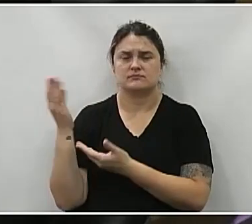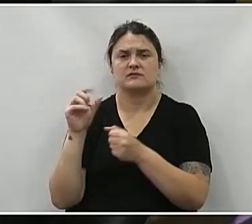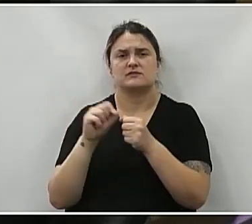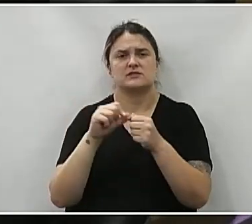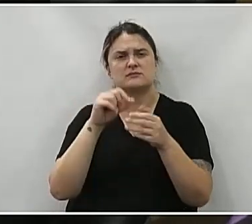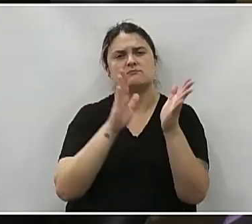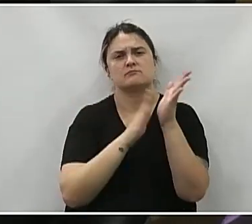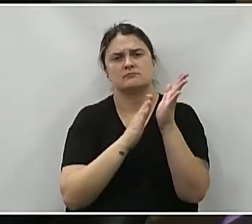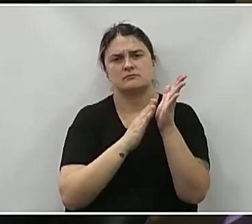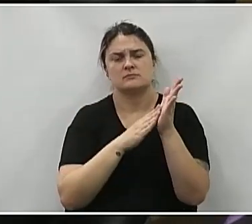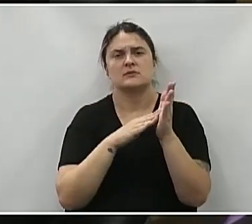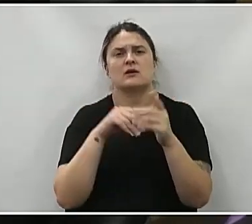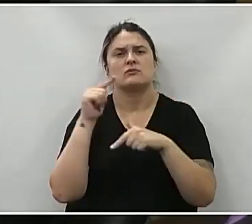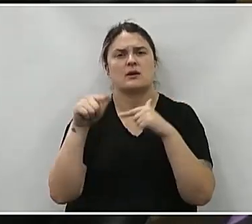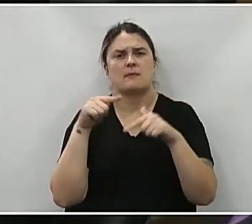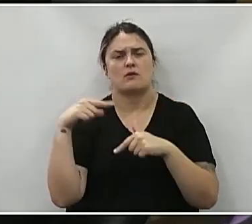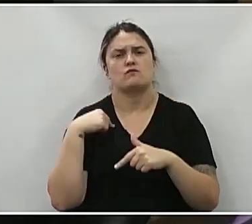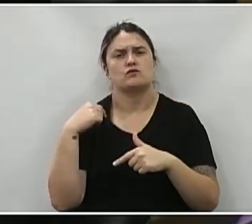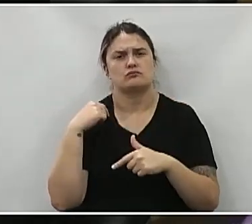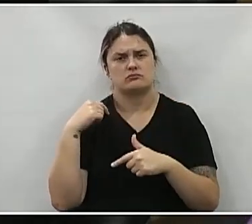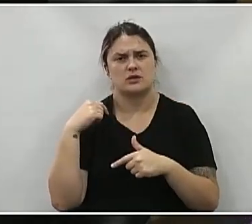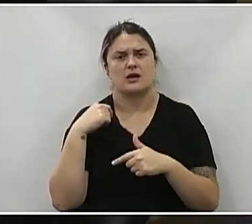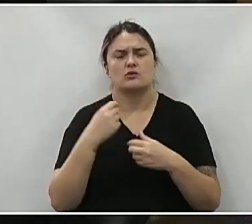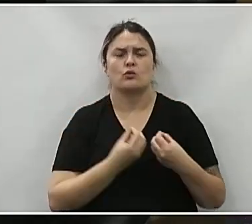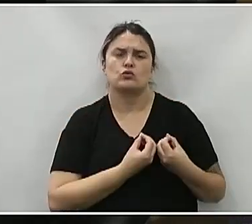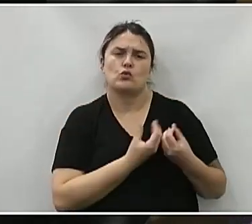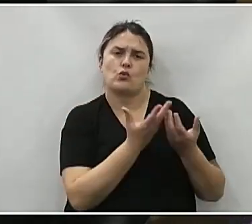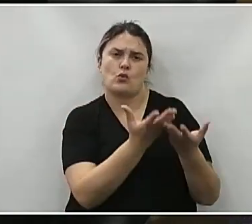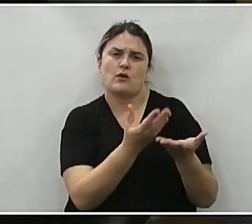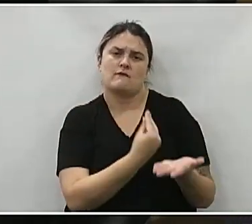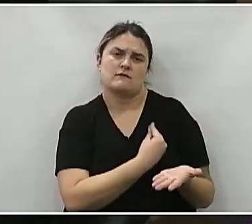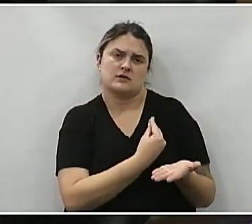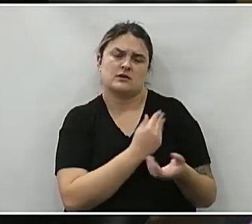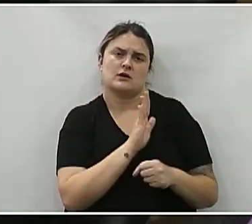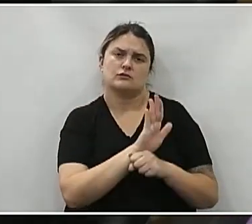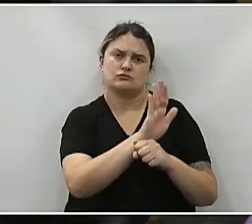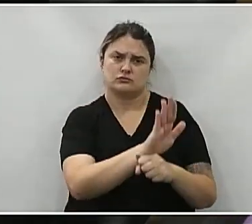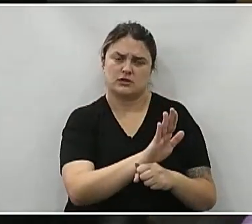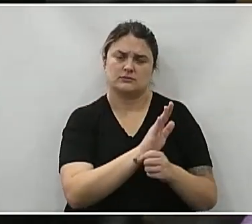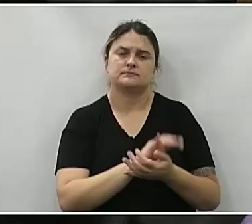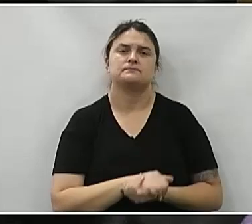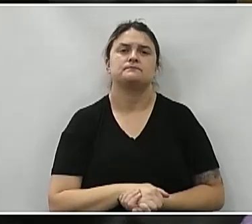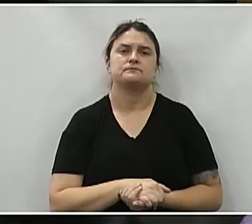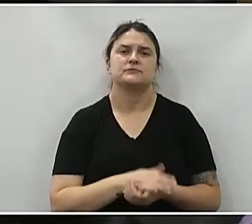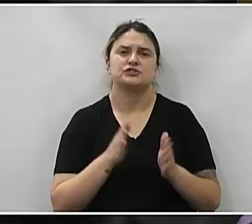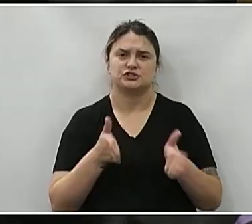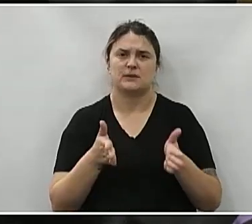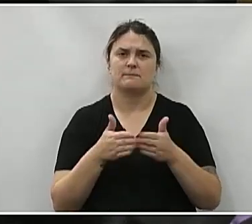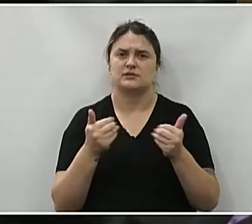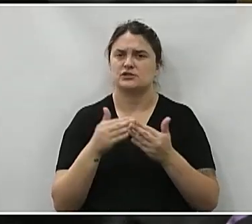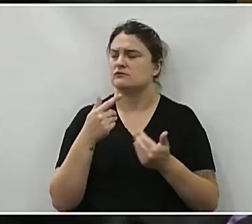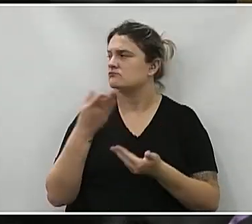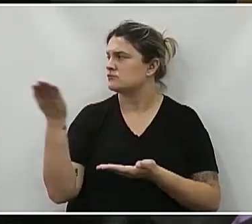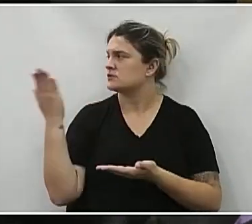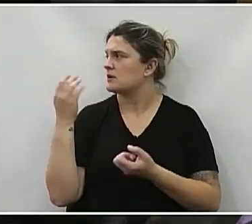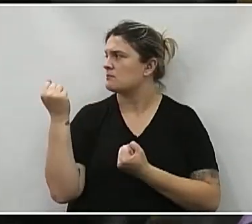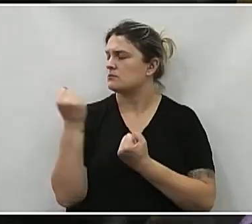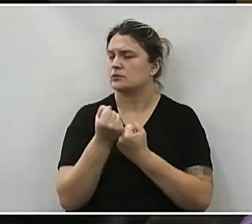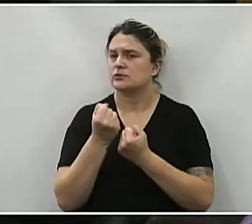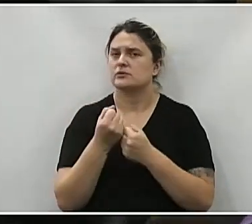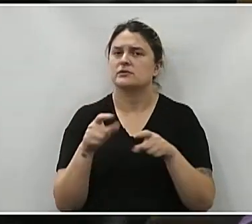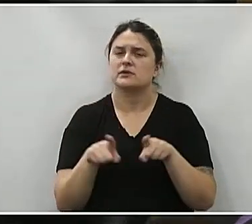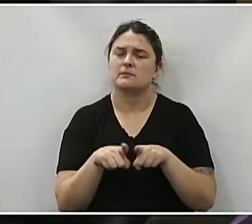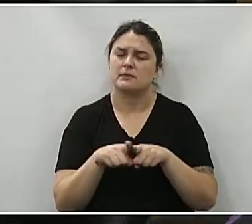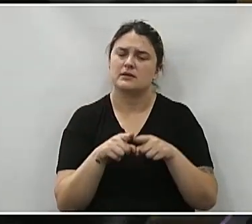uma Moção de aplauso a esses voluntários que que dedicaram aí um pouco de sua vida aí para poder ajudar o próximo então já peço o apoio de todos e só